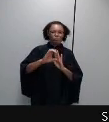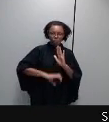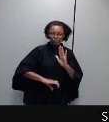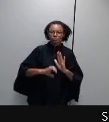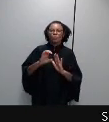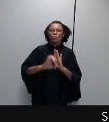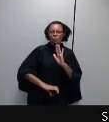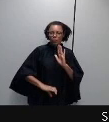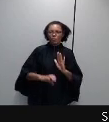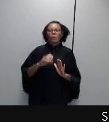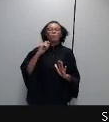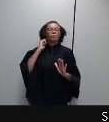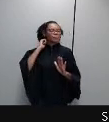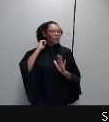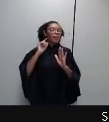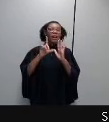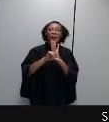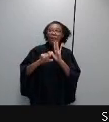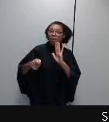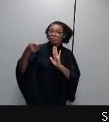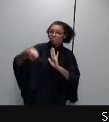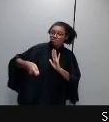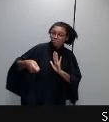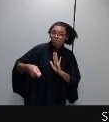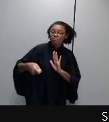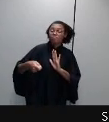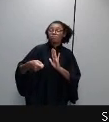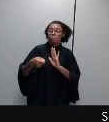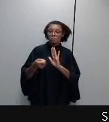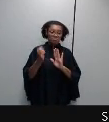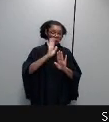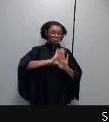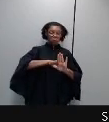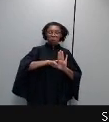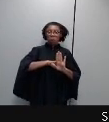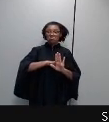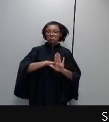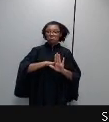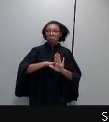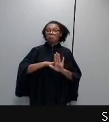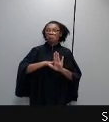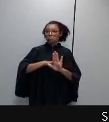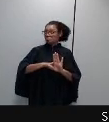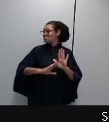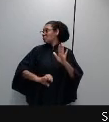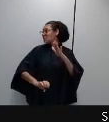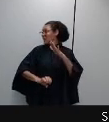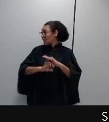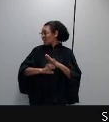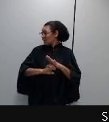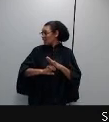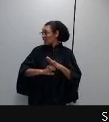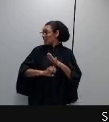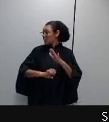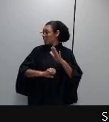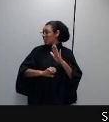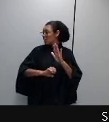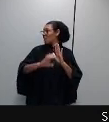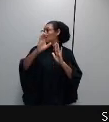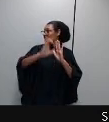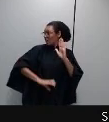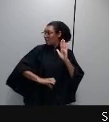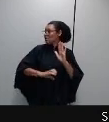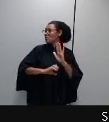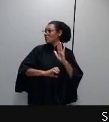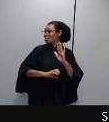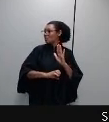EA lei de execução viram as costas o sinônimo falencial a Lei de Falência quanto tempo assim a possibilidade